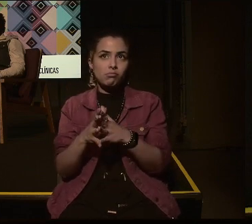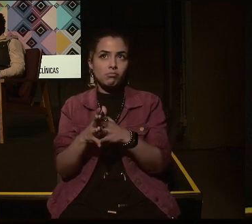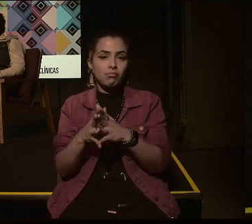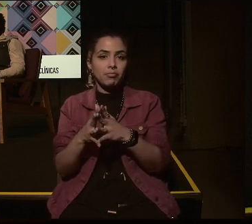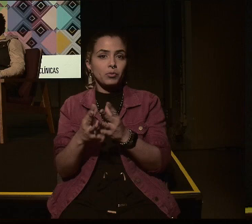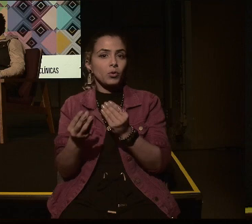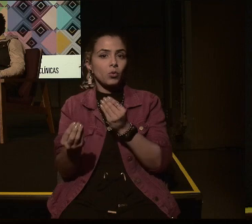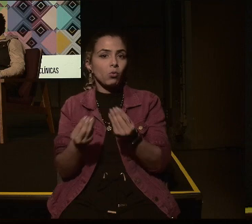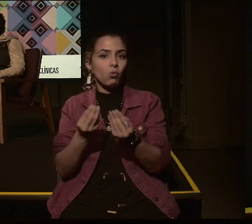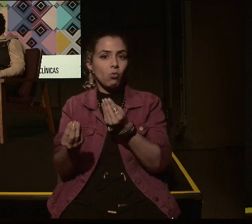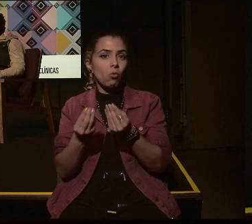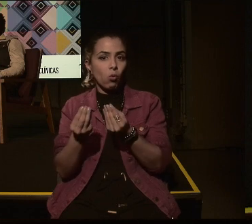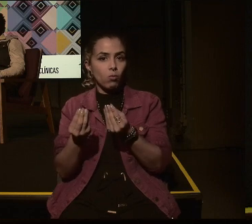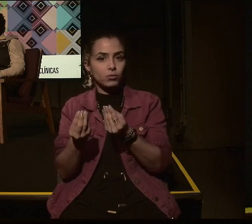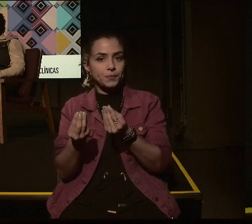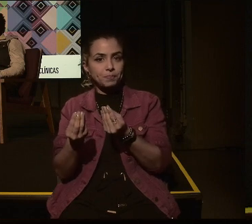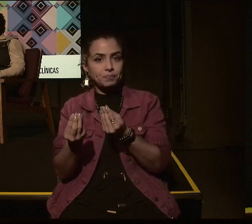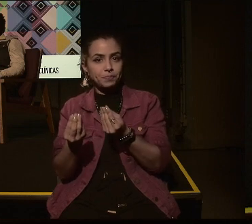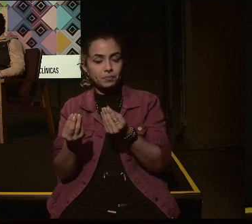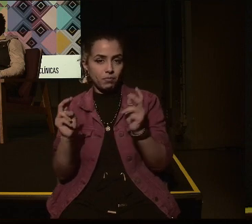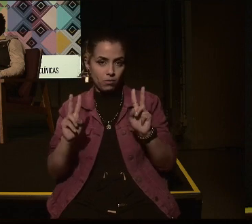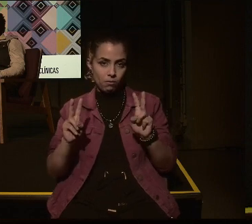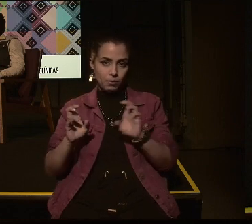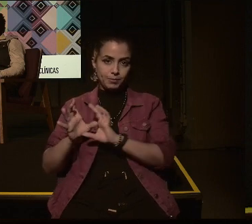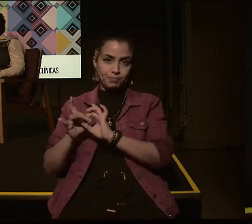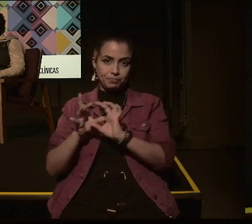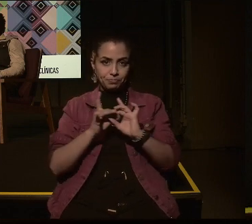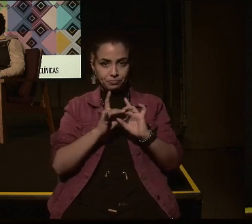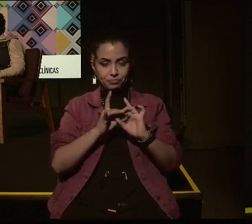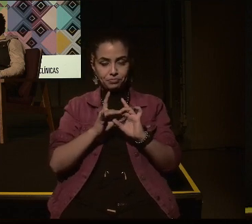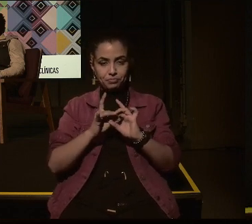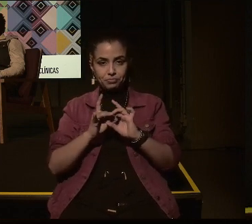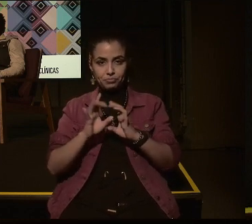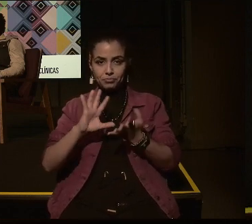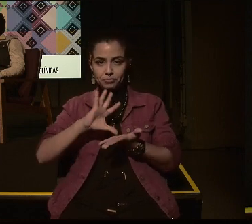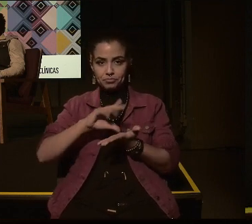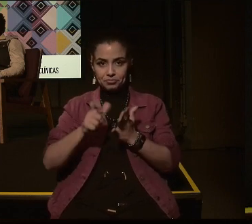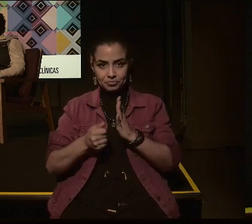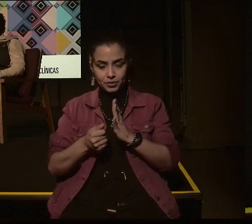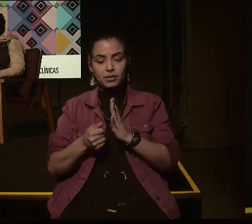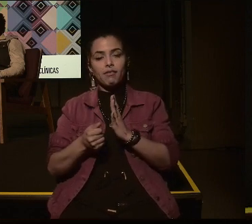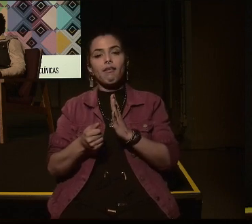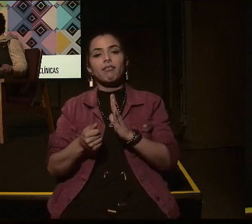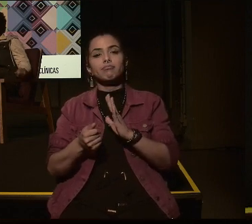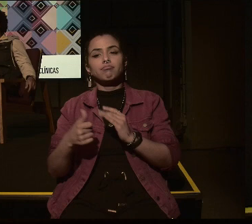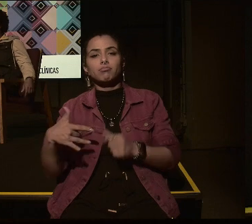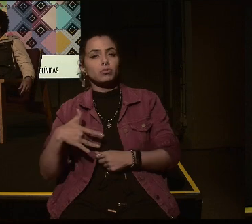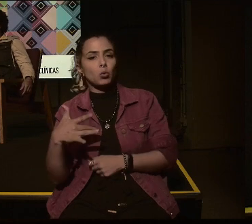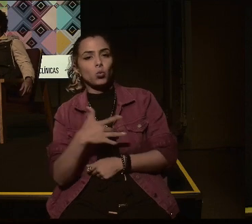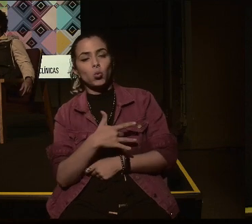como dentro da quilombação a saúde e, óbvio, que interlocução com outras áreas e